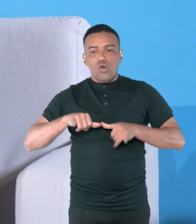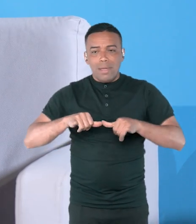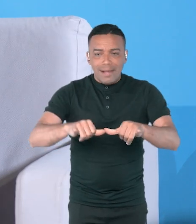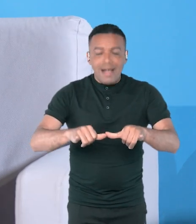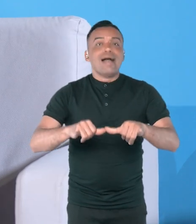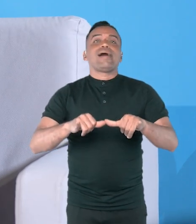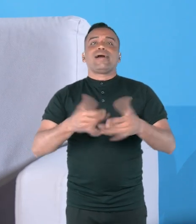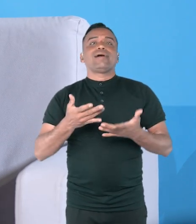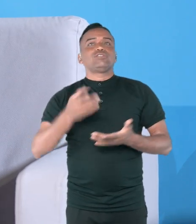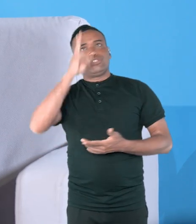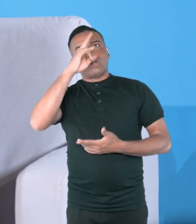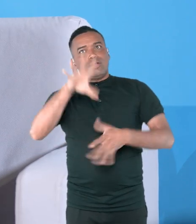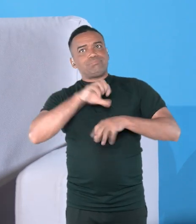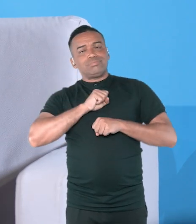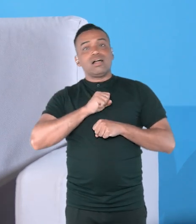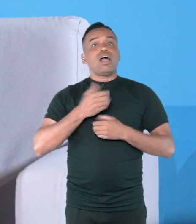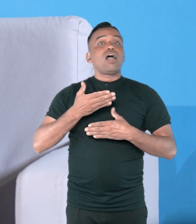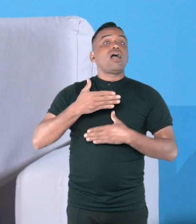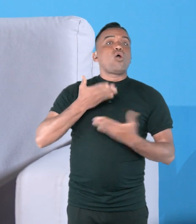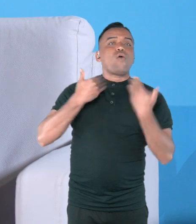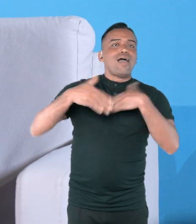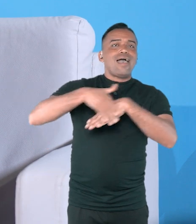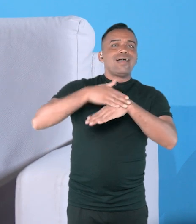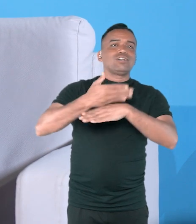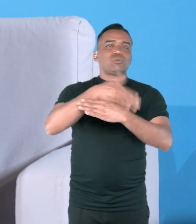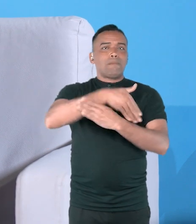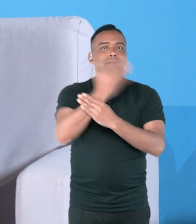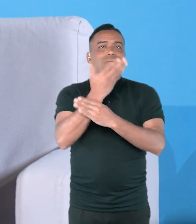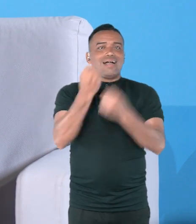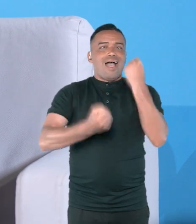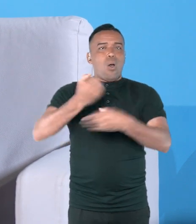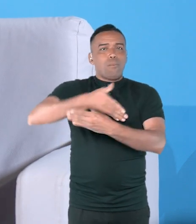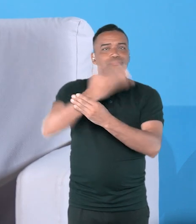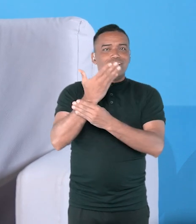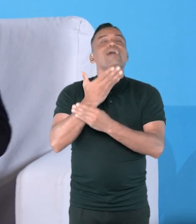história. Converso com o motorista do táxi. Eu sempre fui assim.